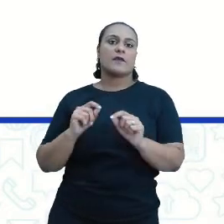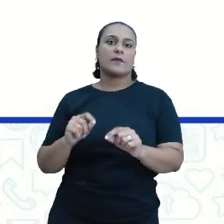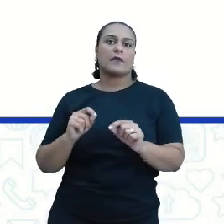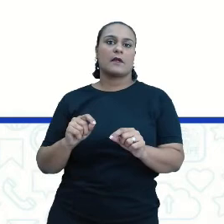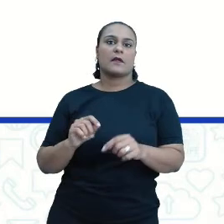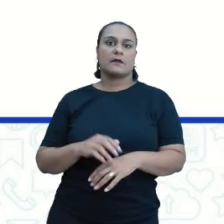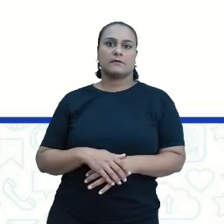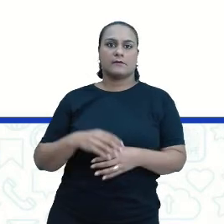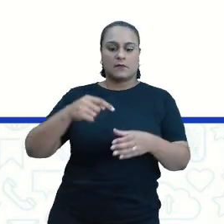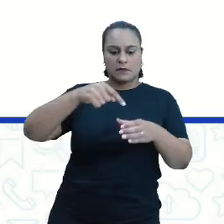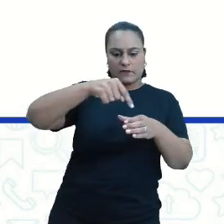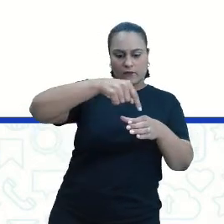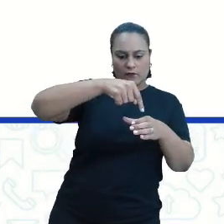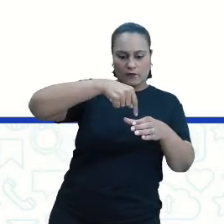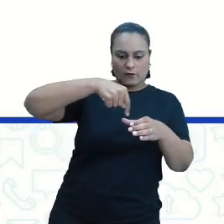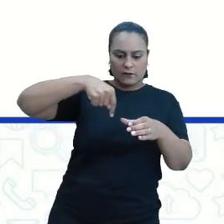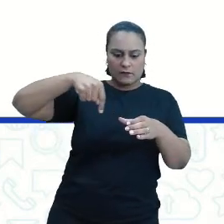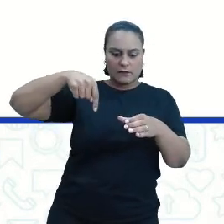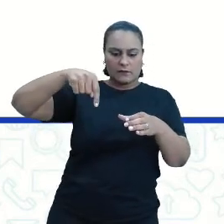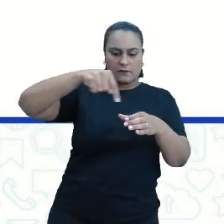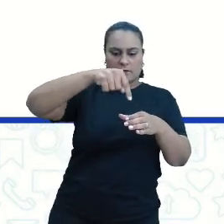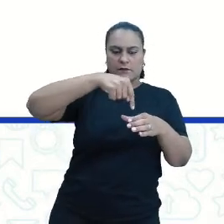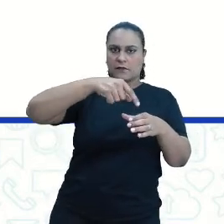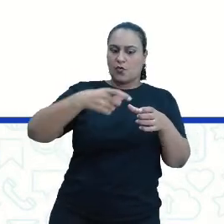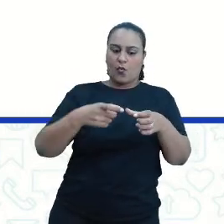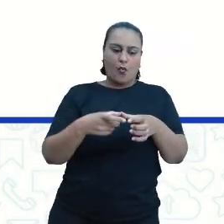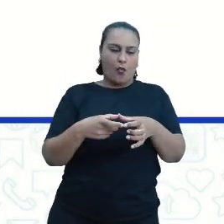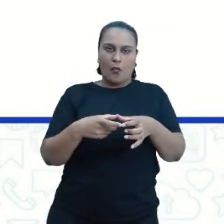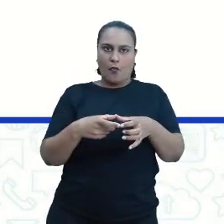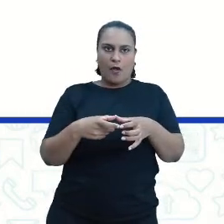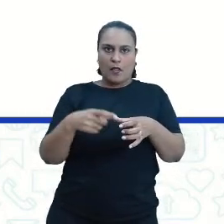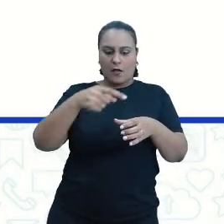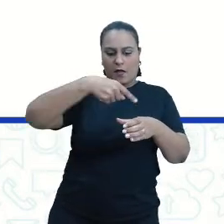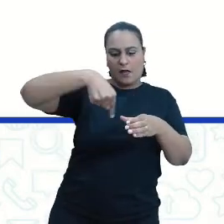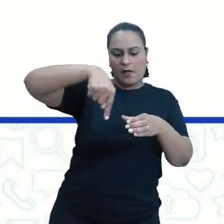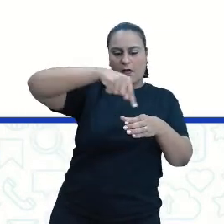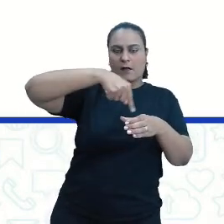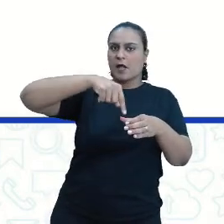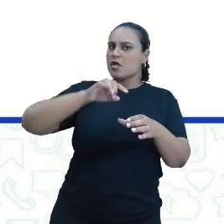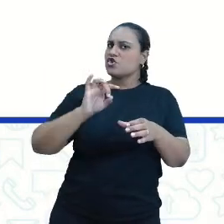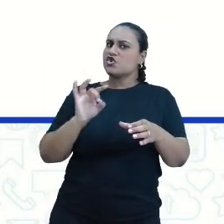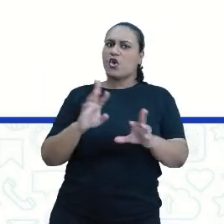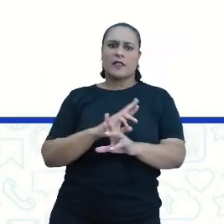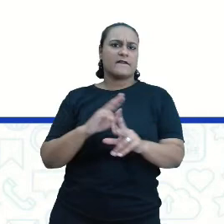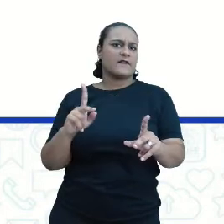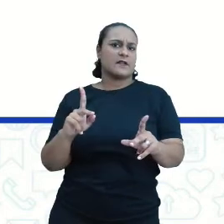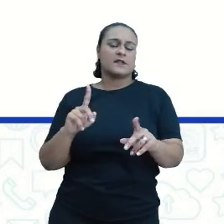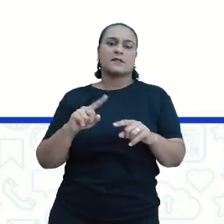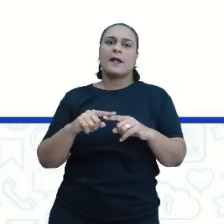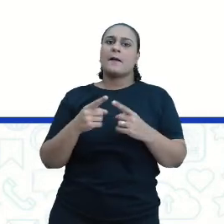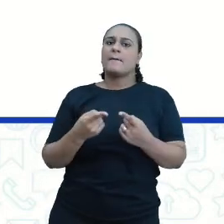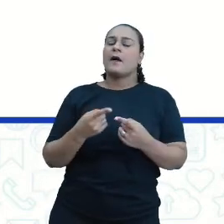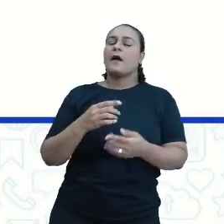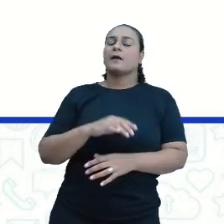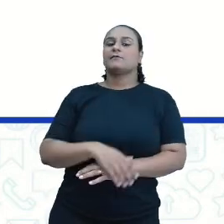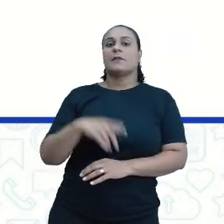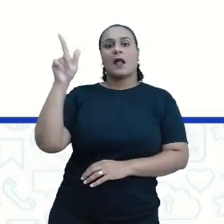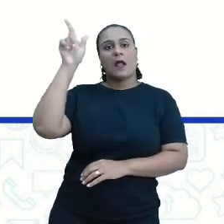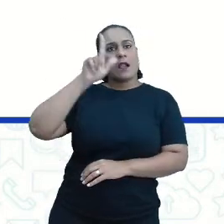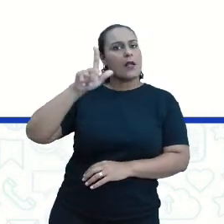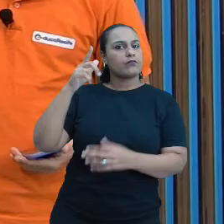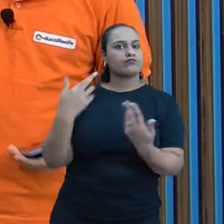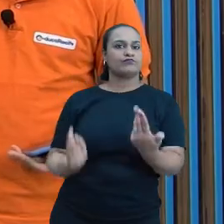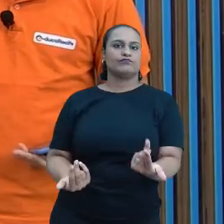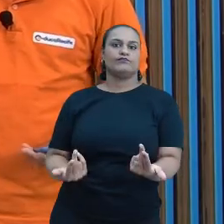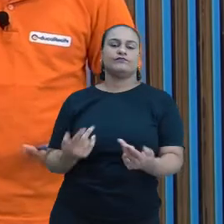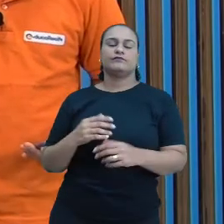formato do corte no cilindro é diferente do formato do corte no prisma, mas o princípio, a lógica é a mesma.